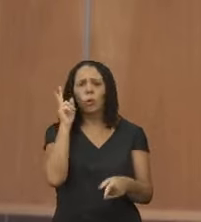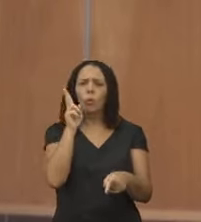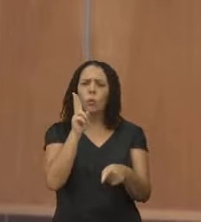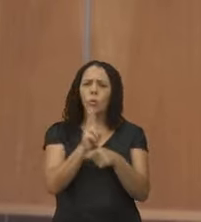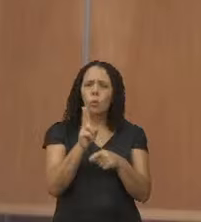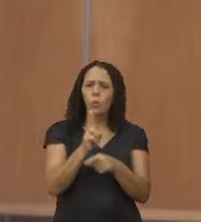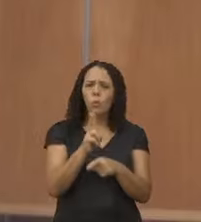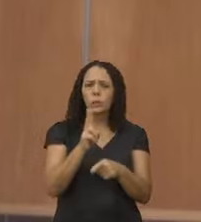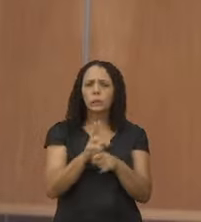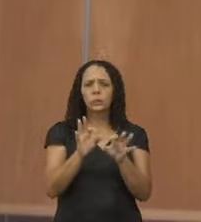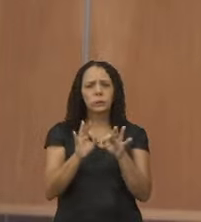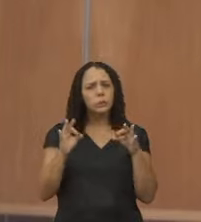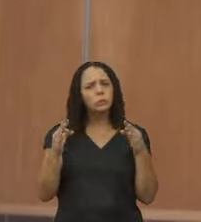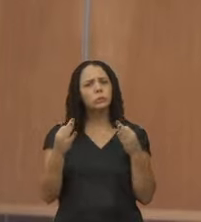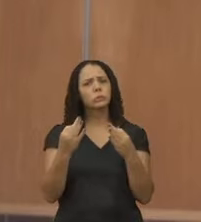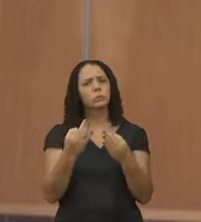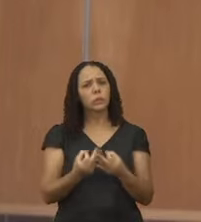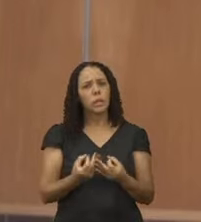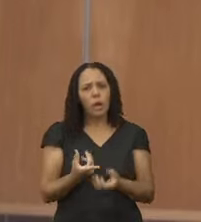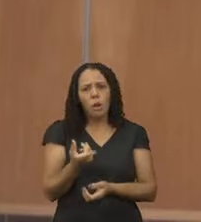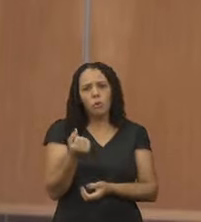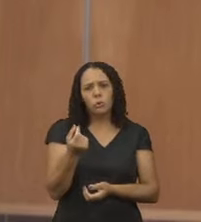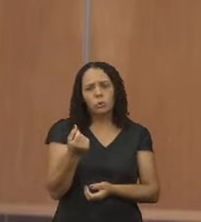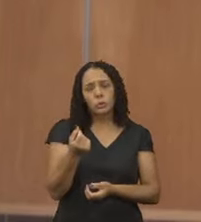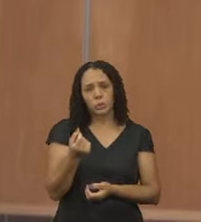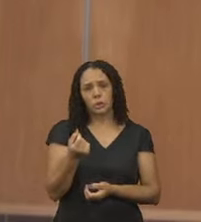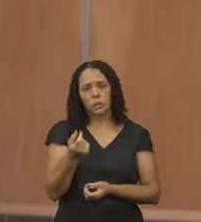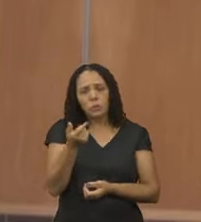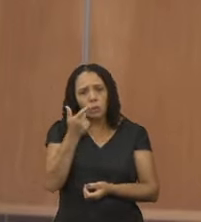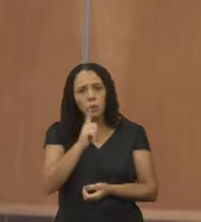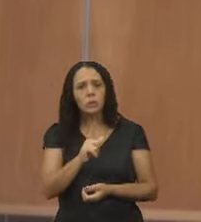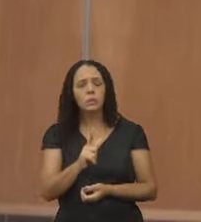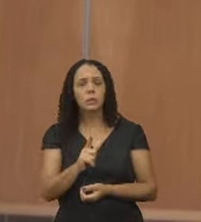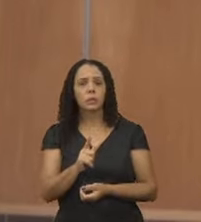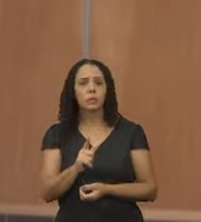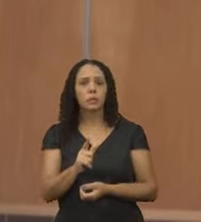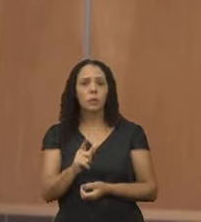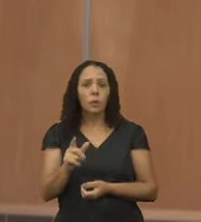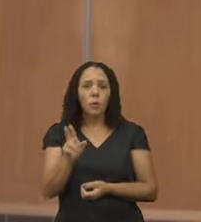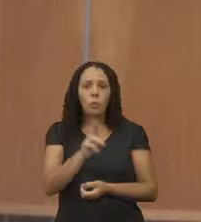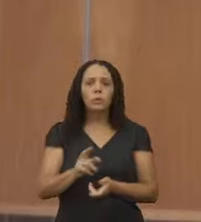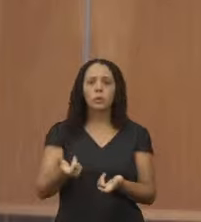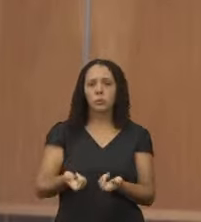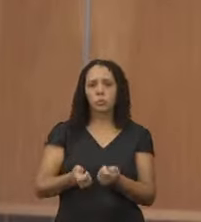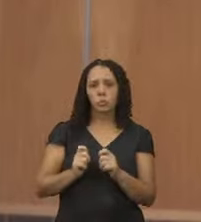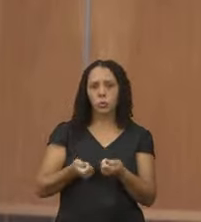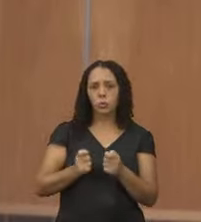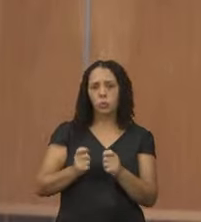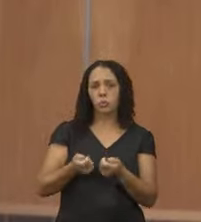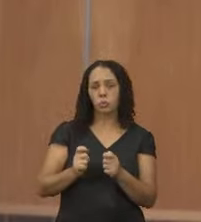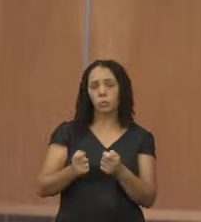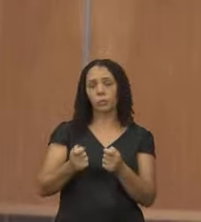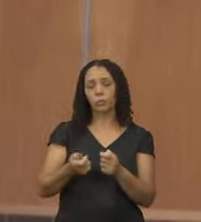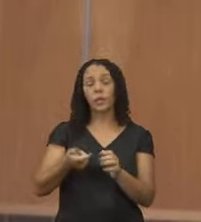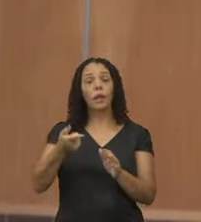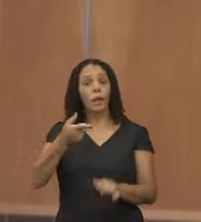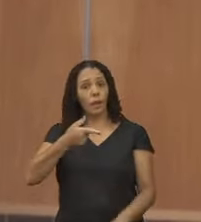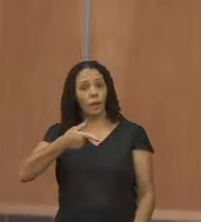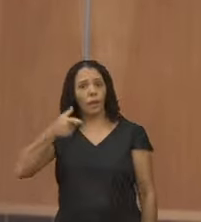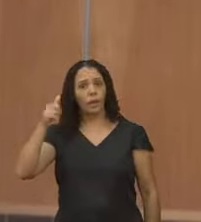vida inteira, sustentou sua família, estudaram seus filhos através dos animais. Antigamente, né,